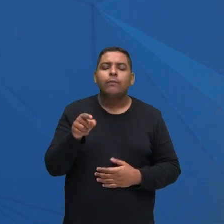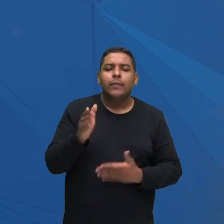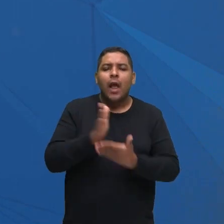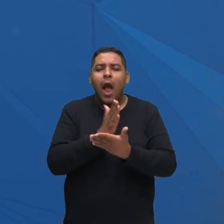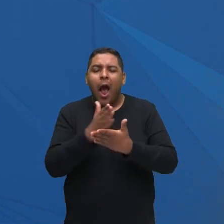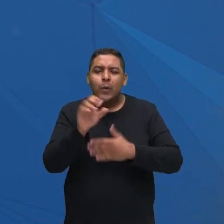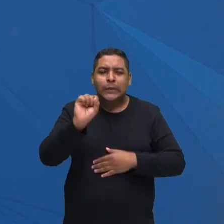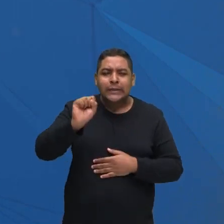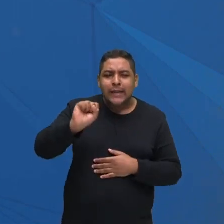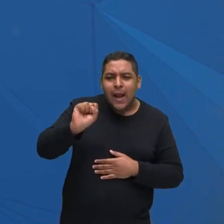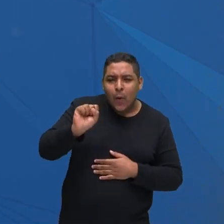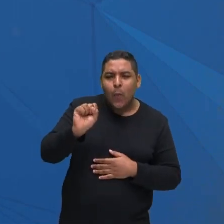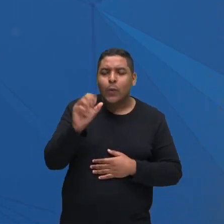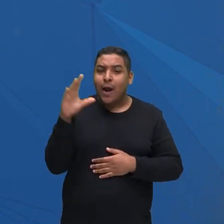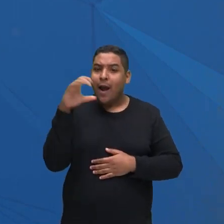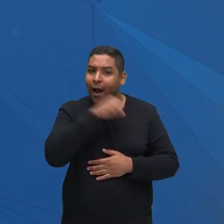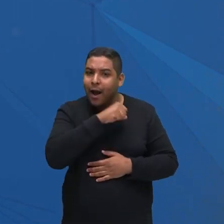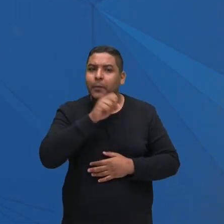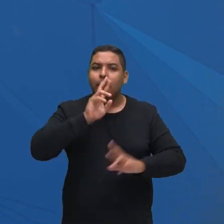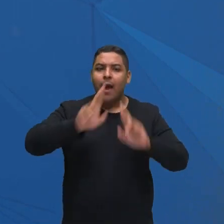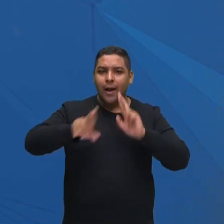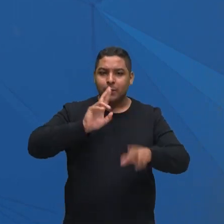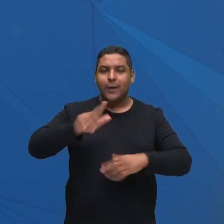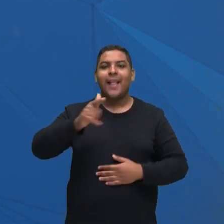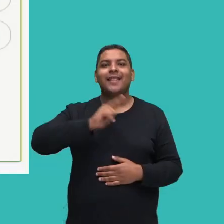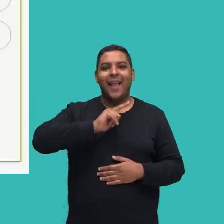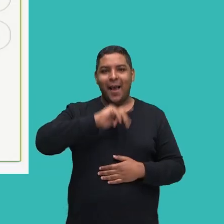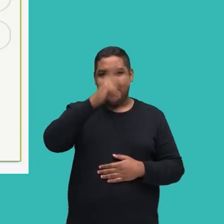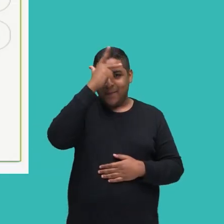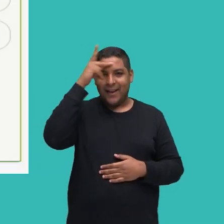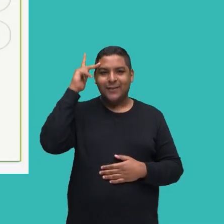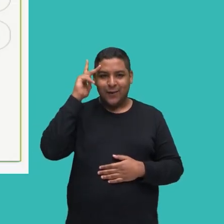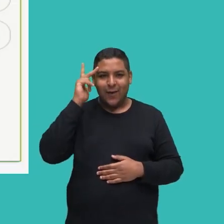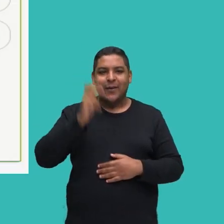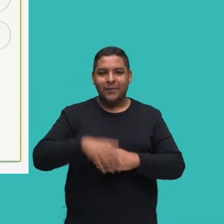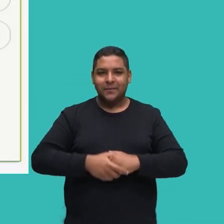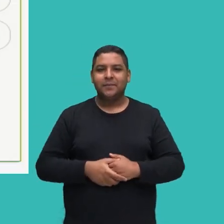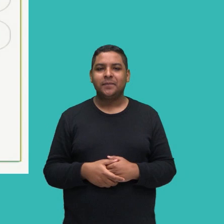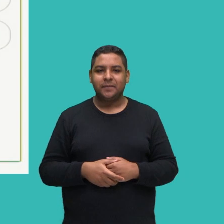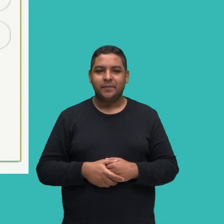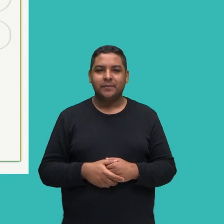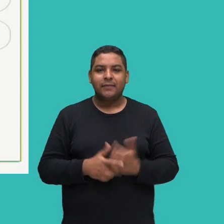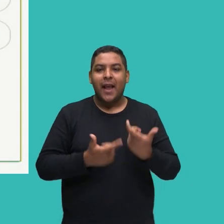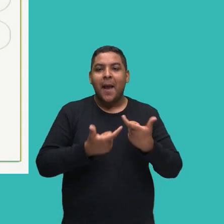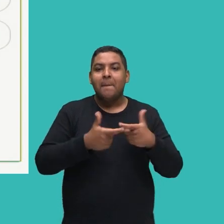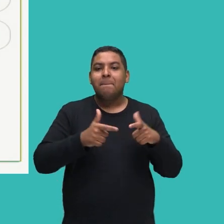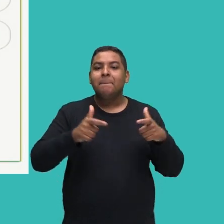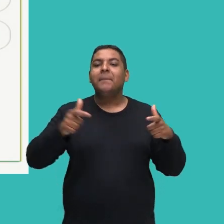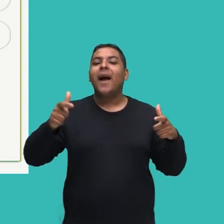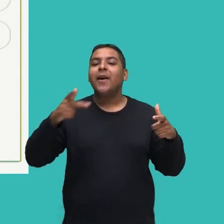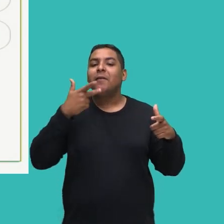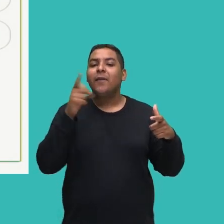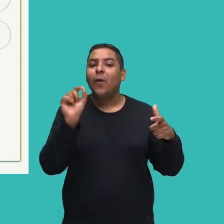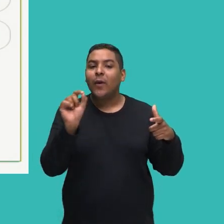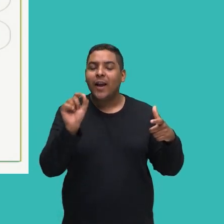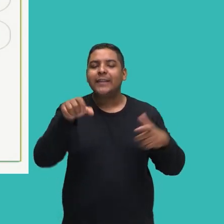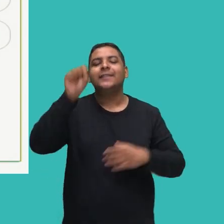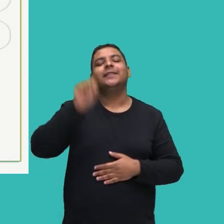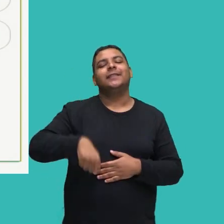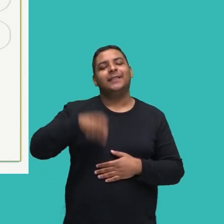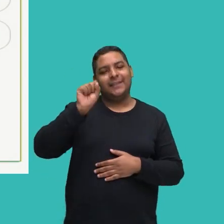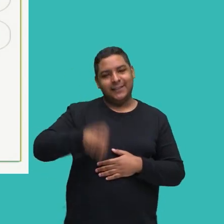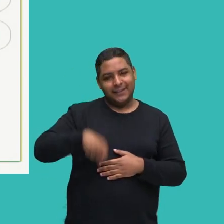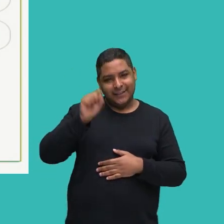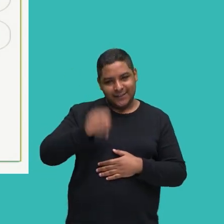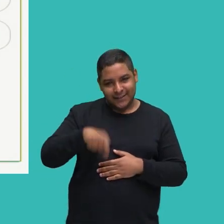você responder e a gente tem gente sim participando e olha só que legal, a maioria disse que sim, isso mesmo,